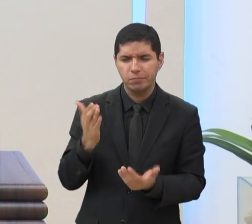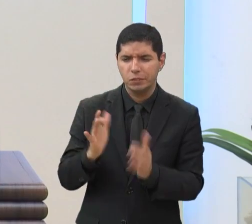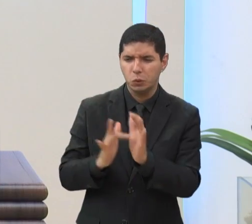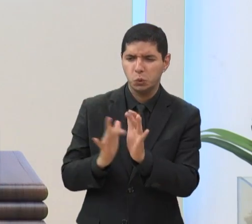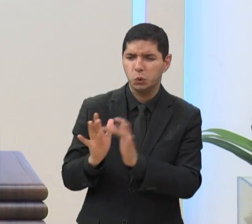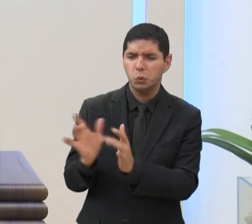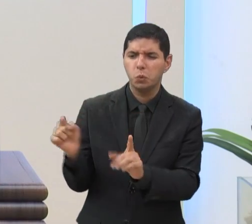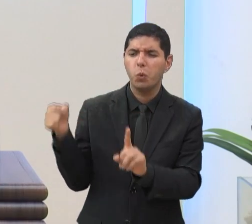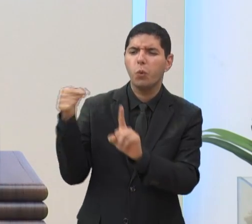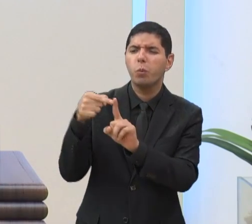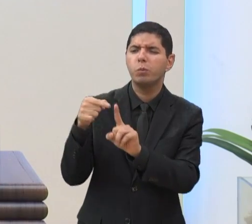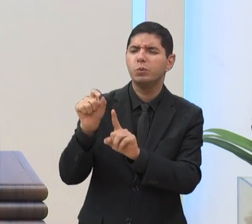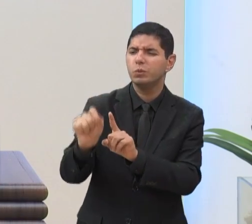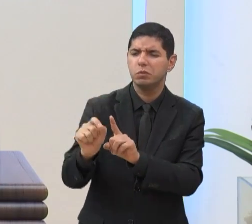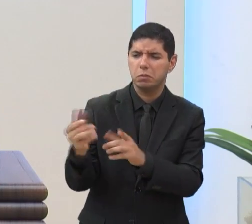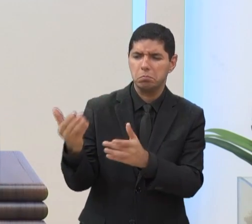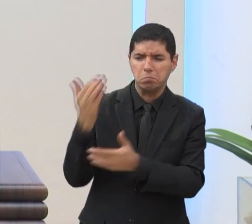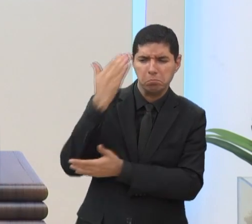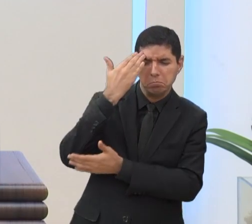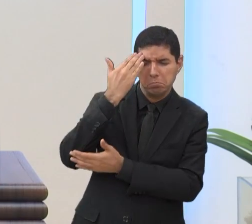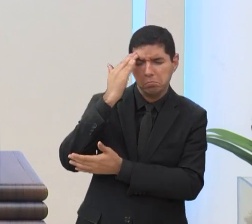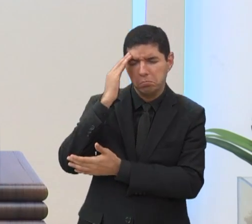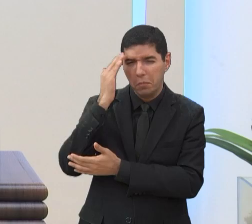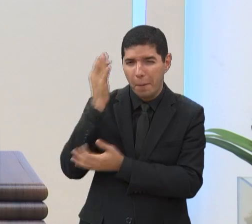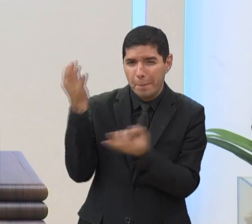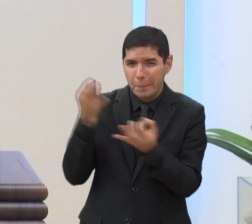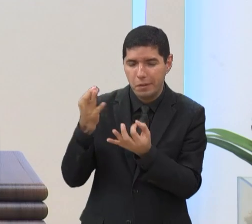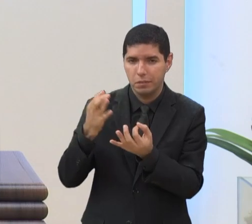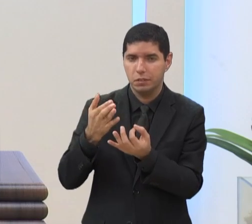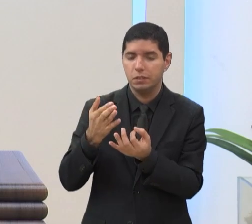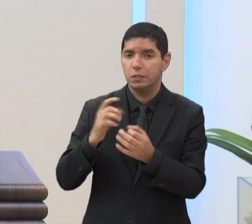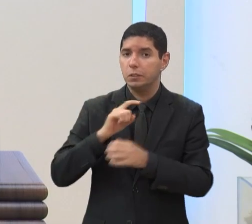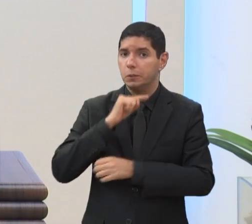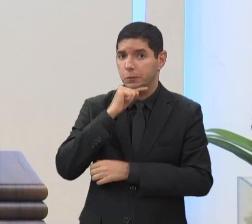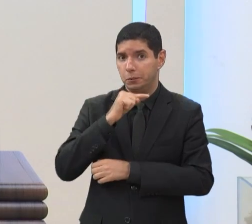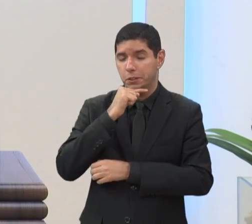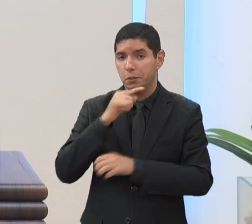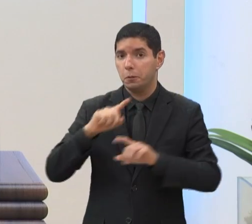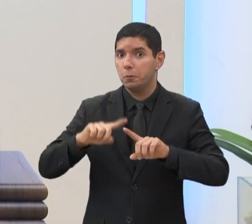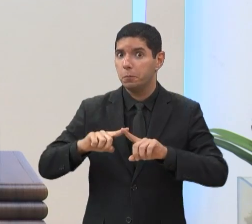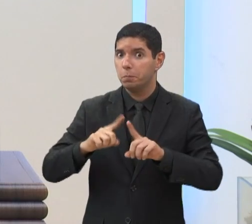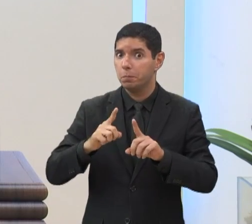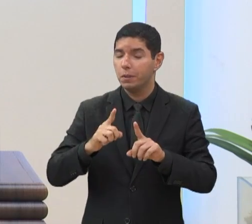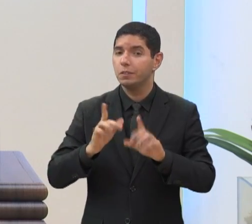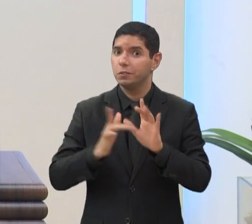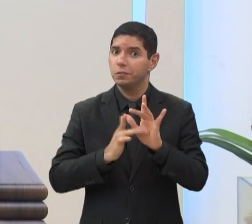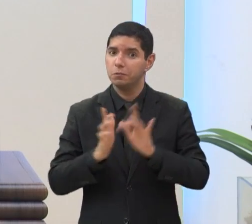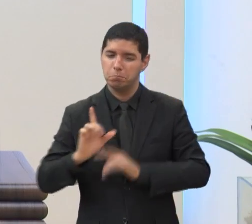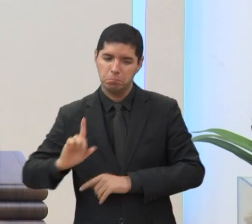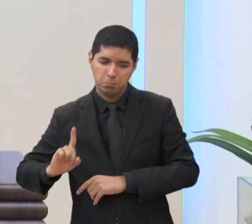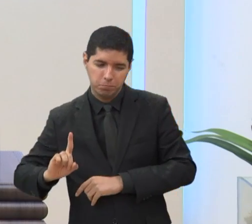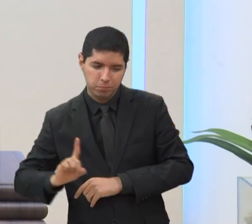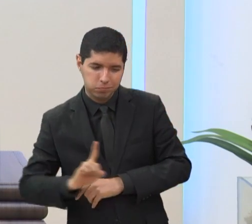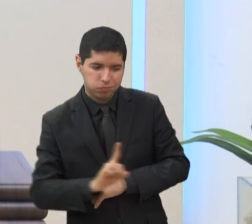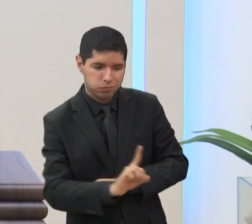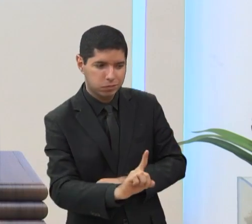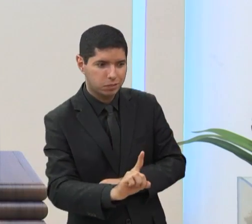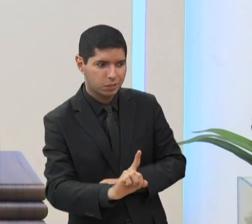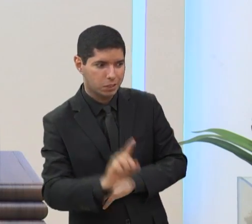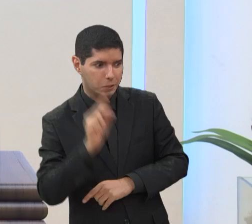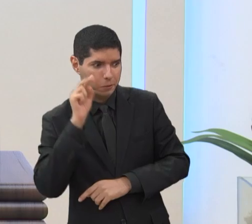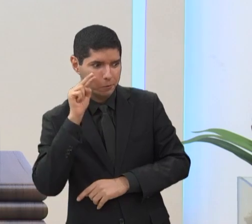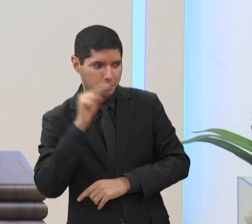veio trazer, mas ele teve esta felicidade. Jesus passou por